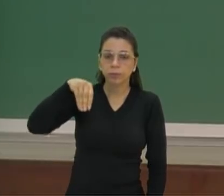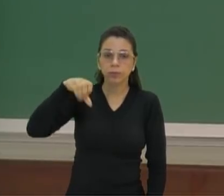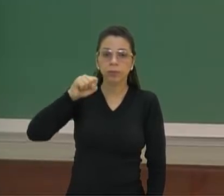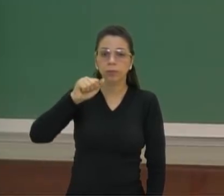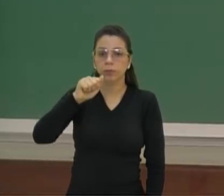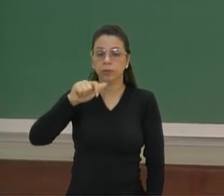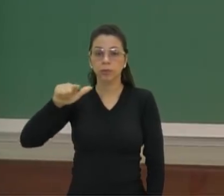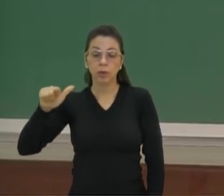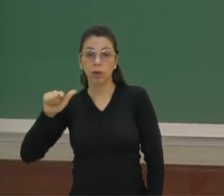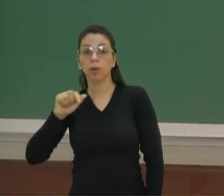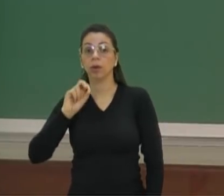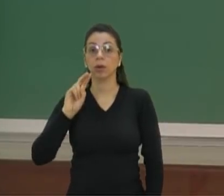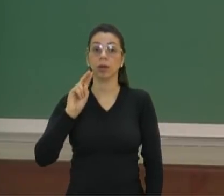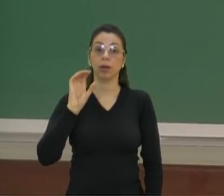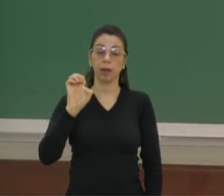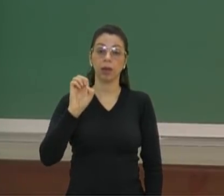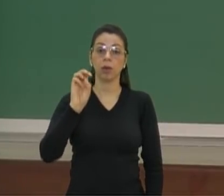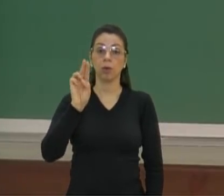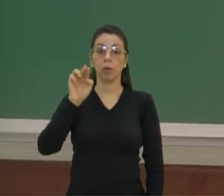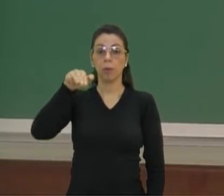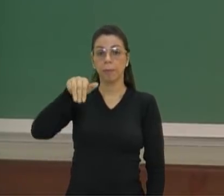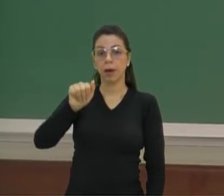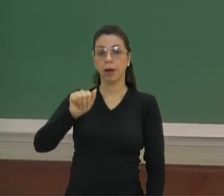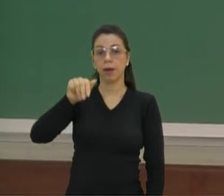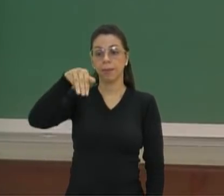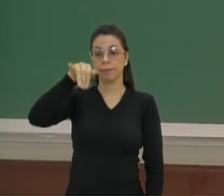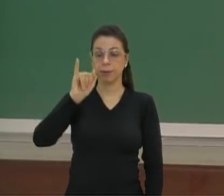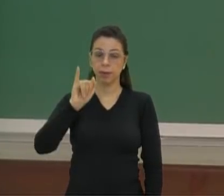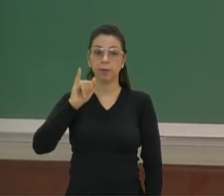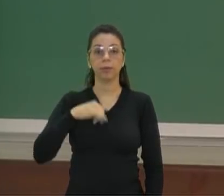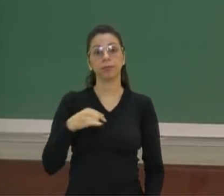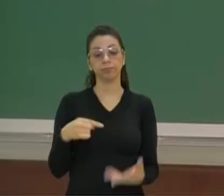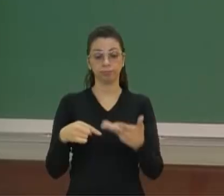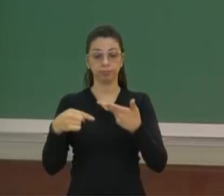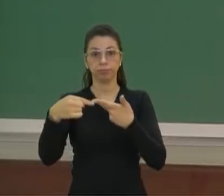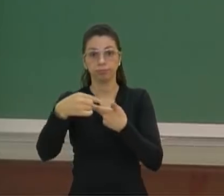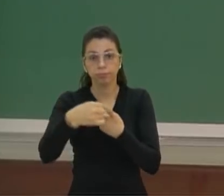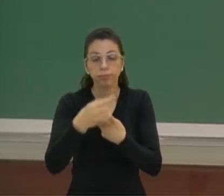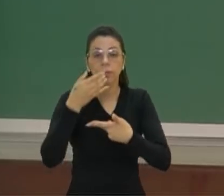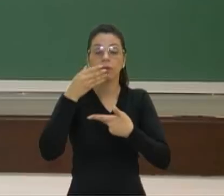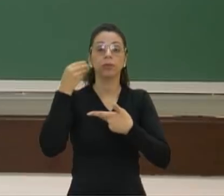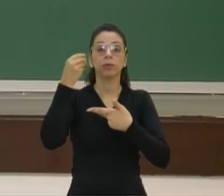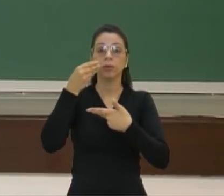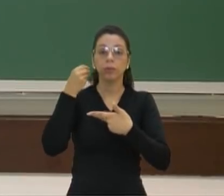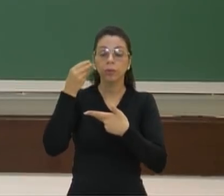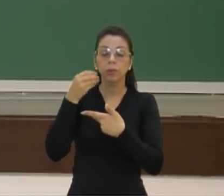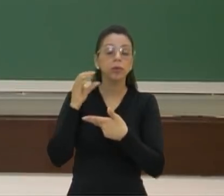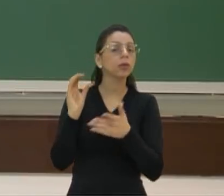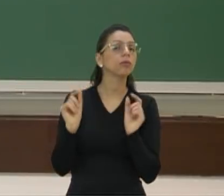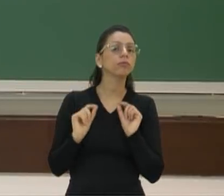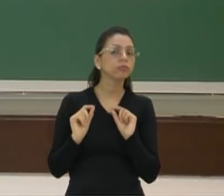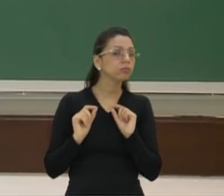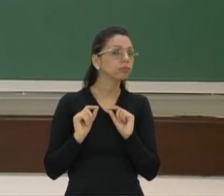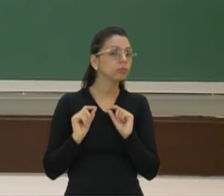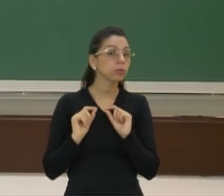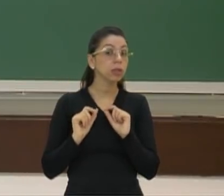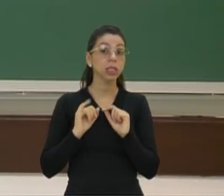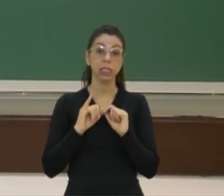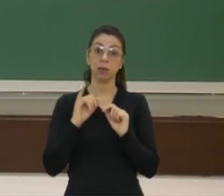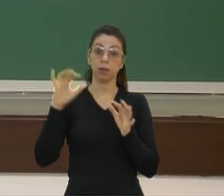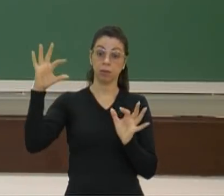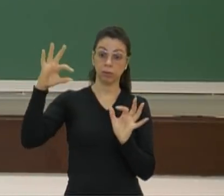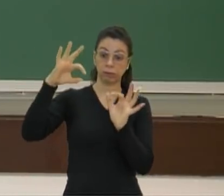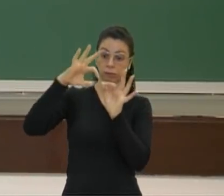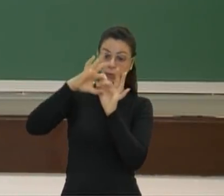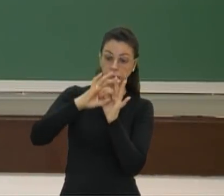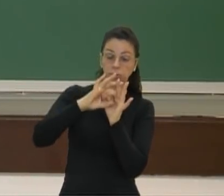umami. Também são 5 gostos. Porém, quando nós associamos o paladar com o olfato,